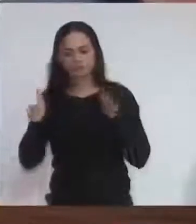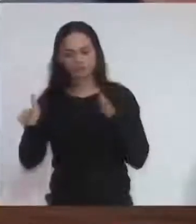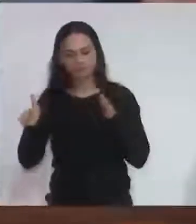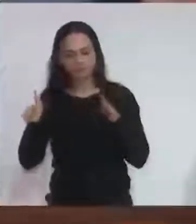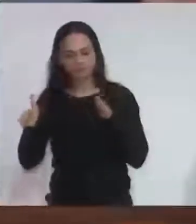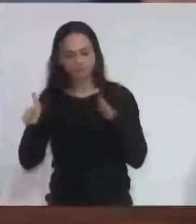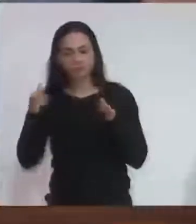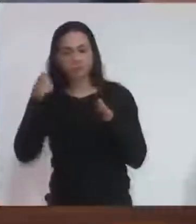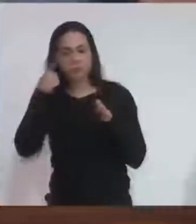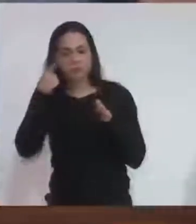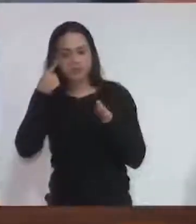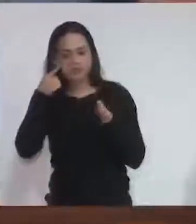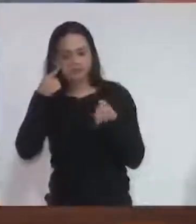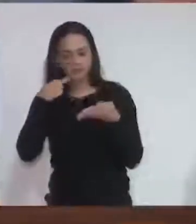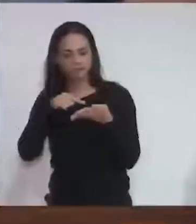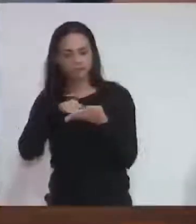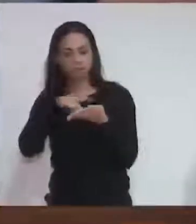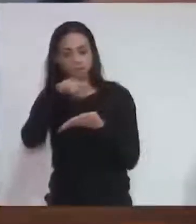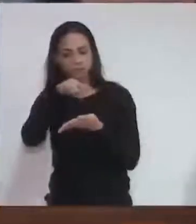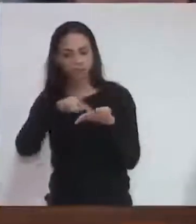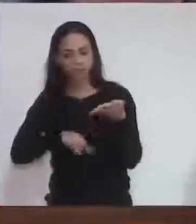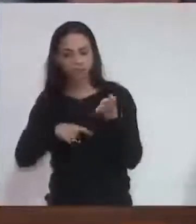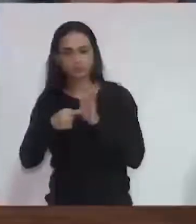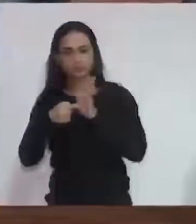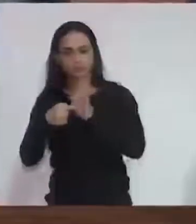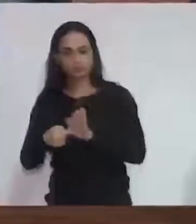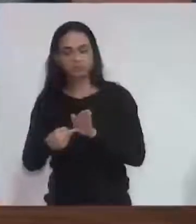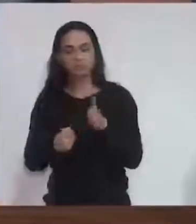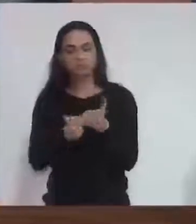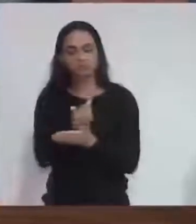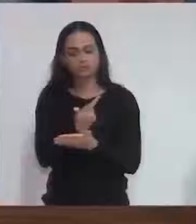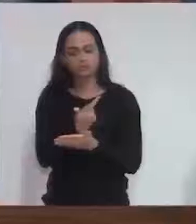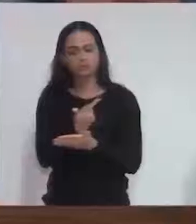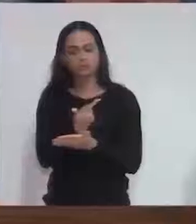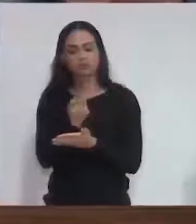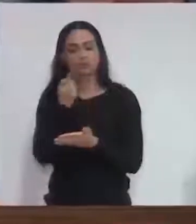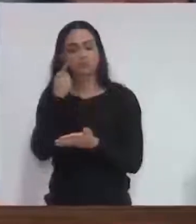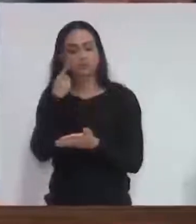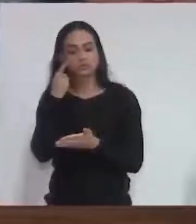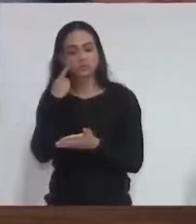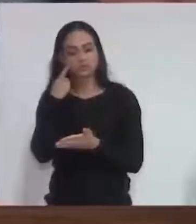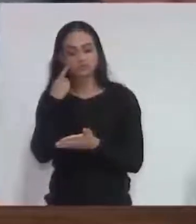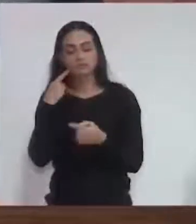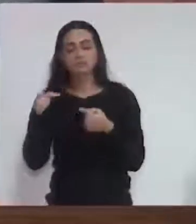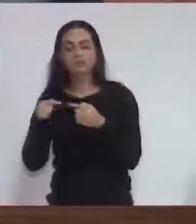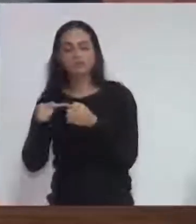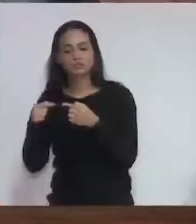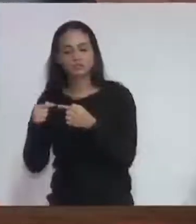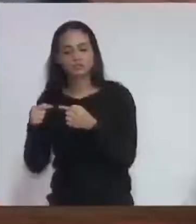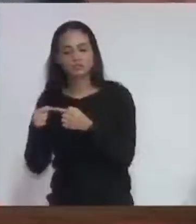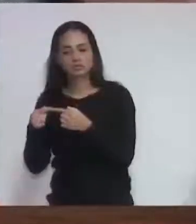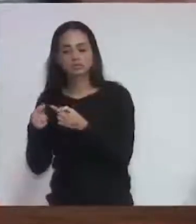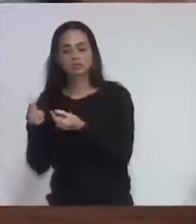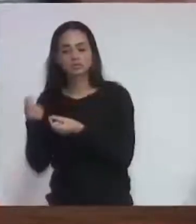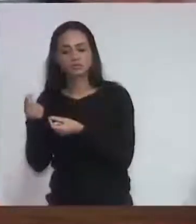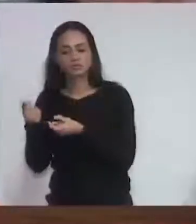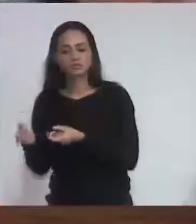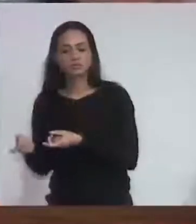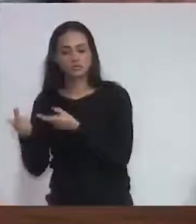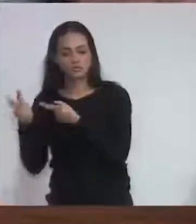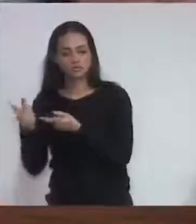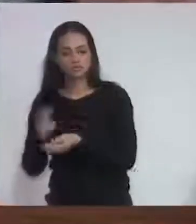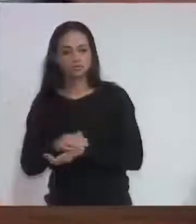e o retorno dos reabastecimentos, para que, através dessas notas fiscais, se verifiquem os valores